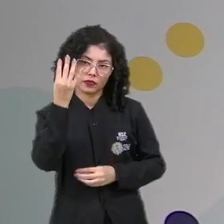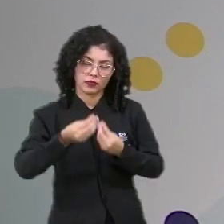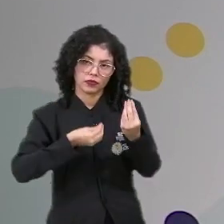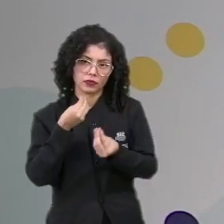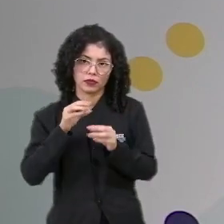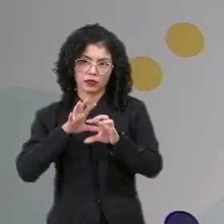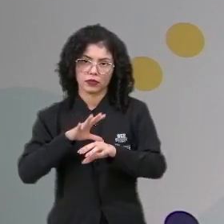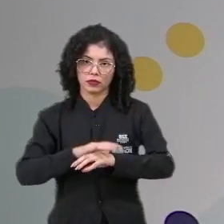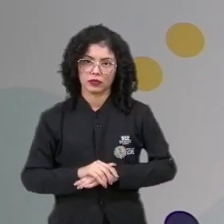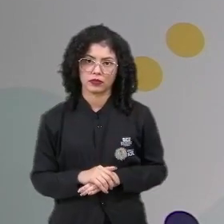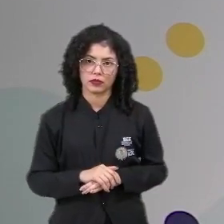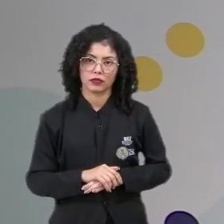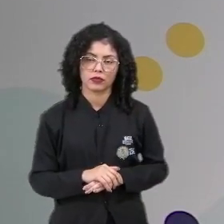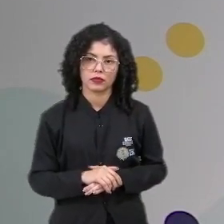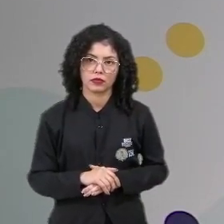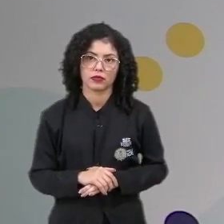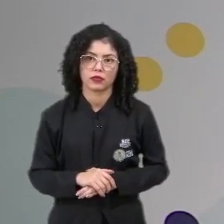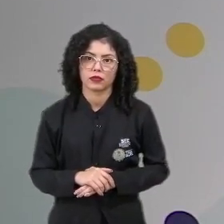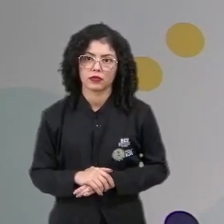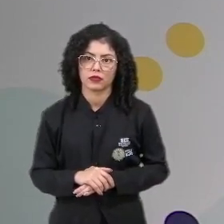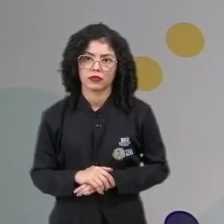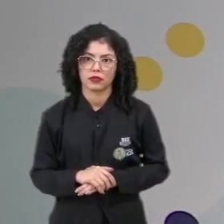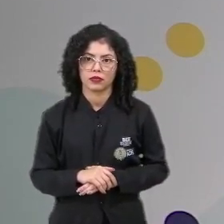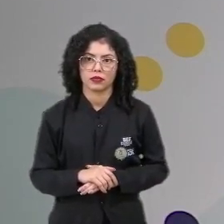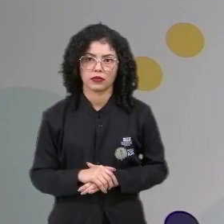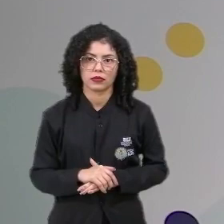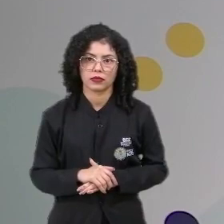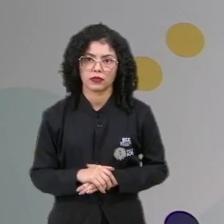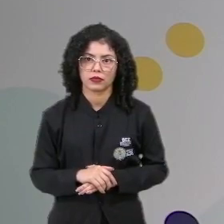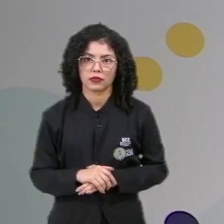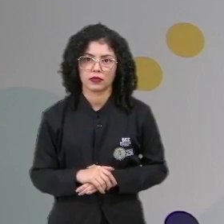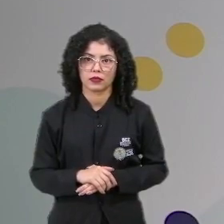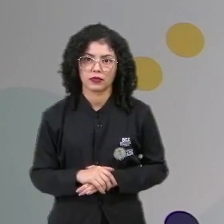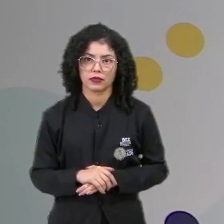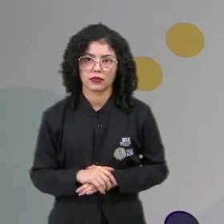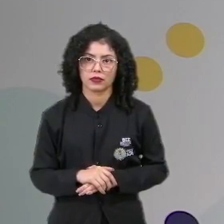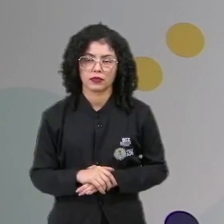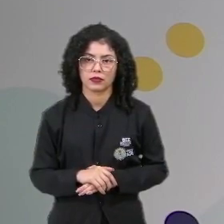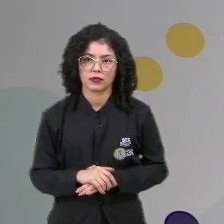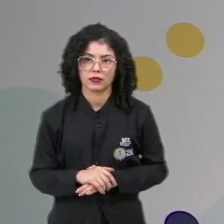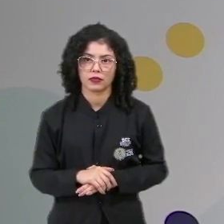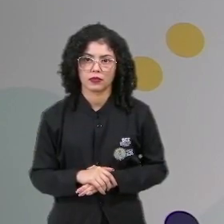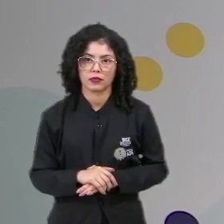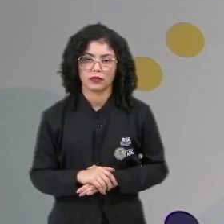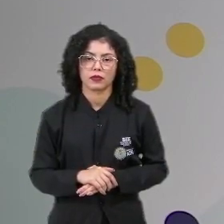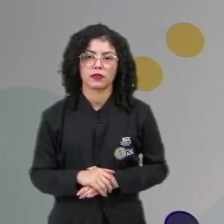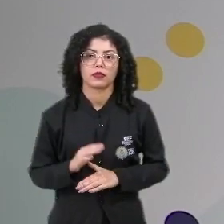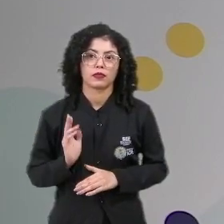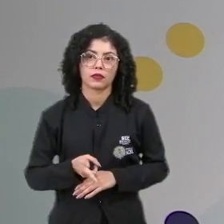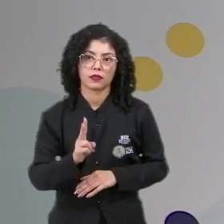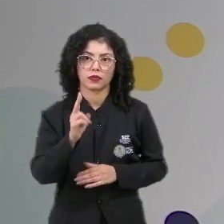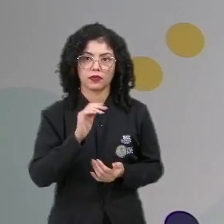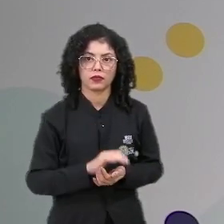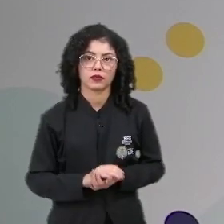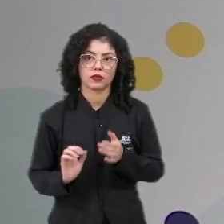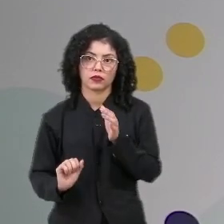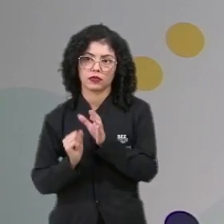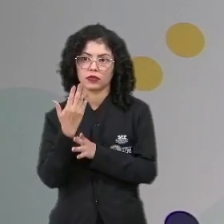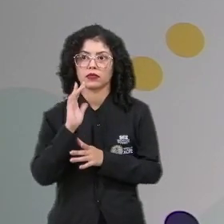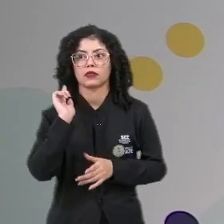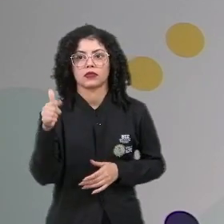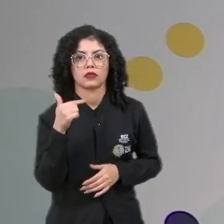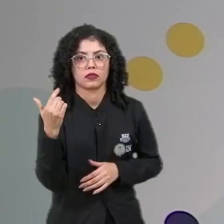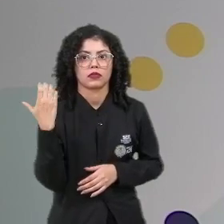importantes assim para a evolução da tabela periódica. Em seguida de Moseley, surgiu um